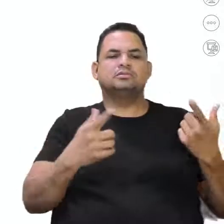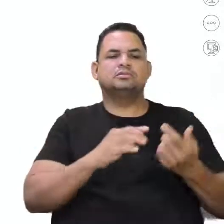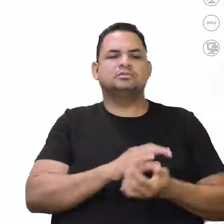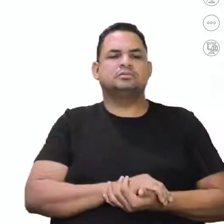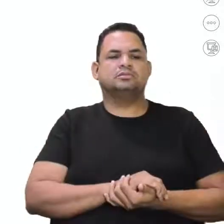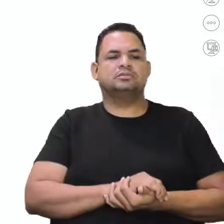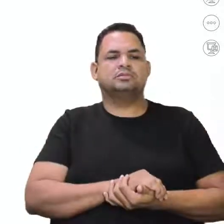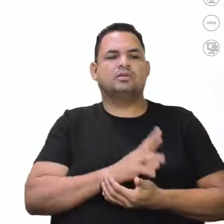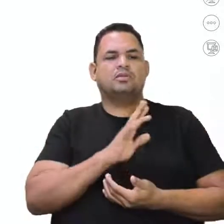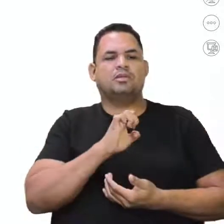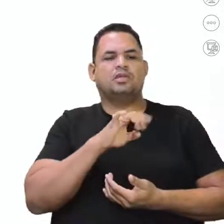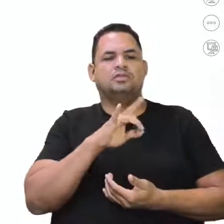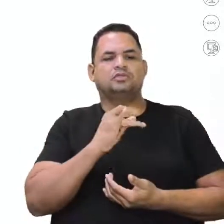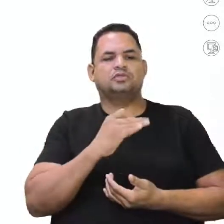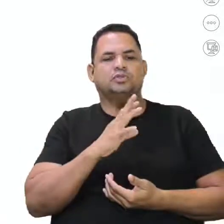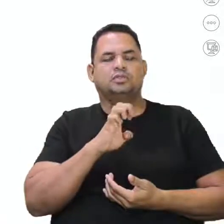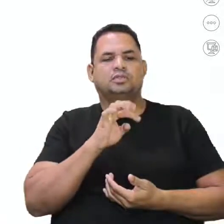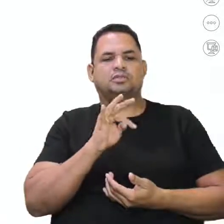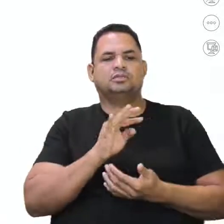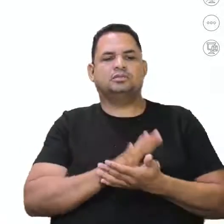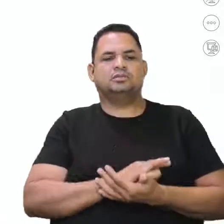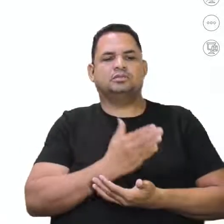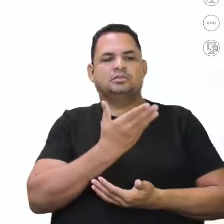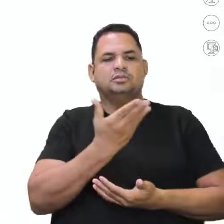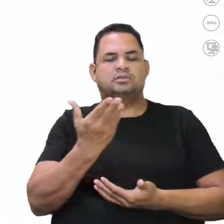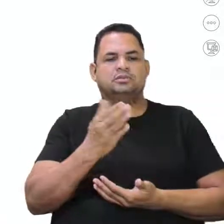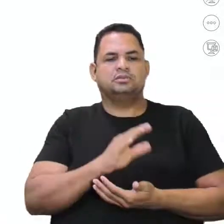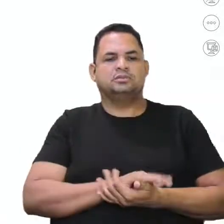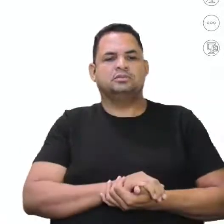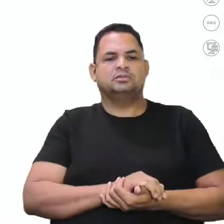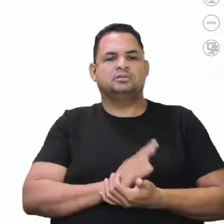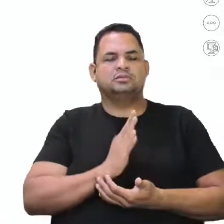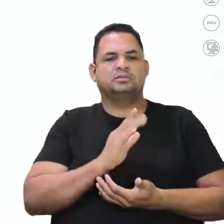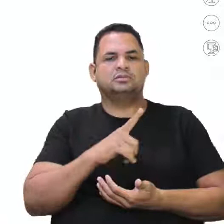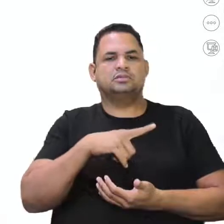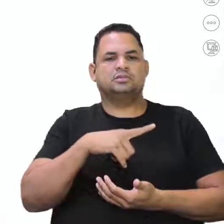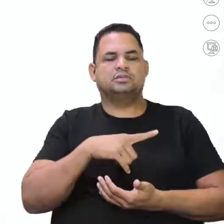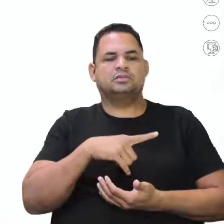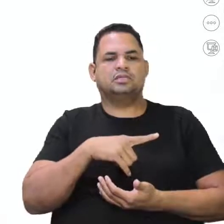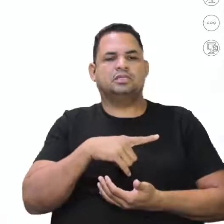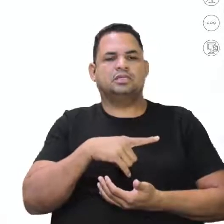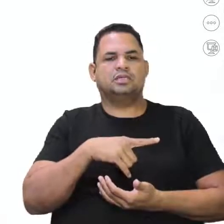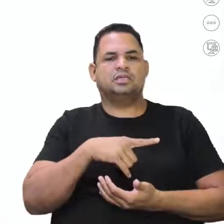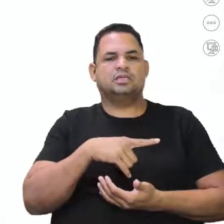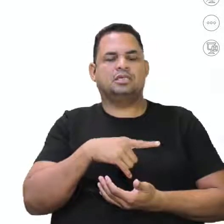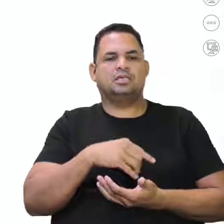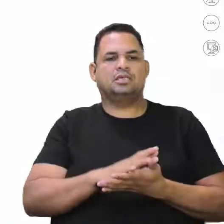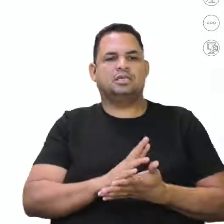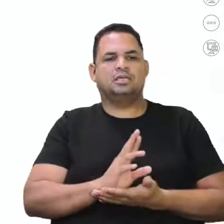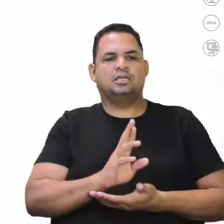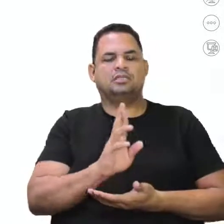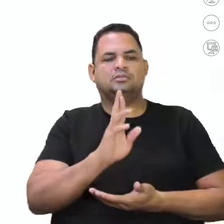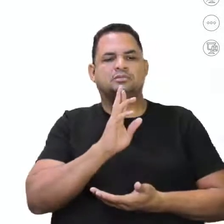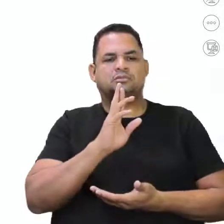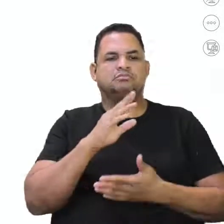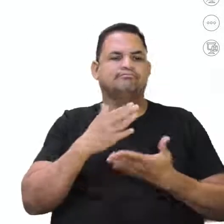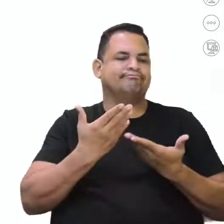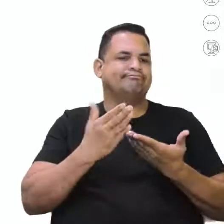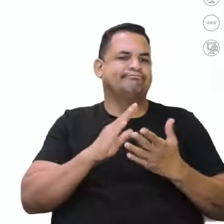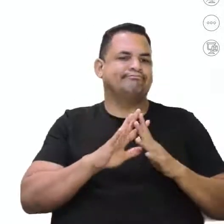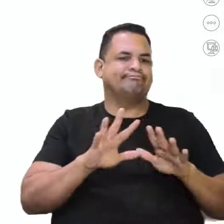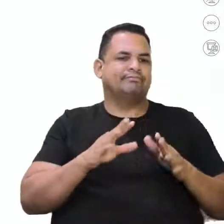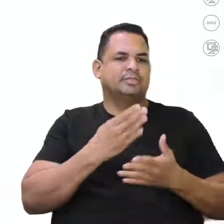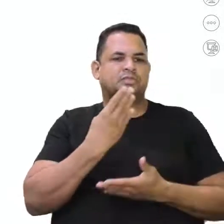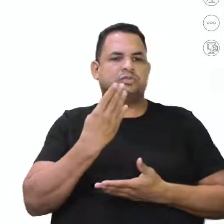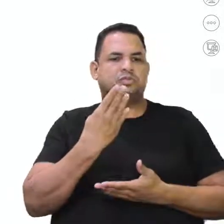Romeo and Juliet. Acho que talvez não seja, porque nós já temos aqui a número 3 sobre Romeo e Julieta. Provavelmente a